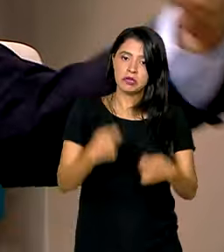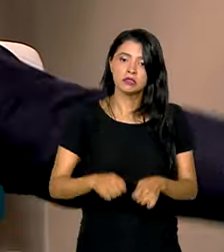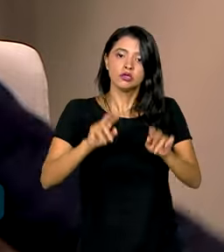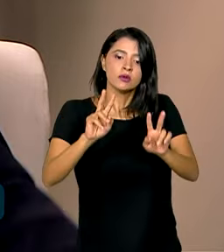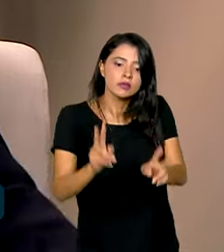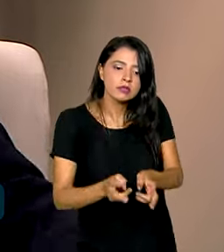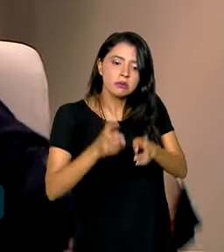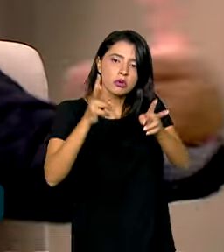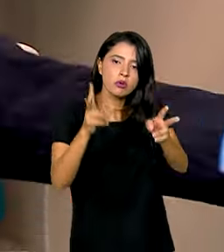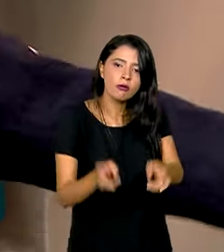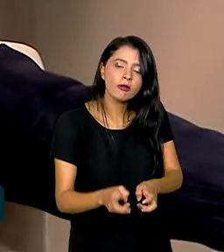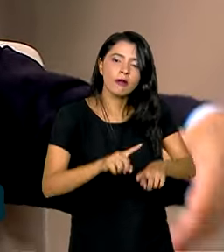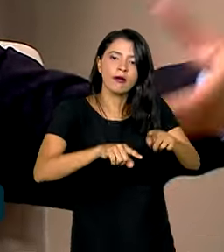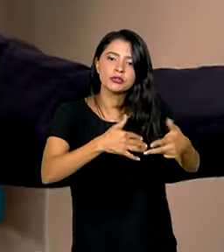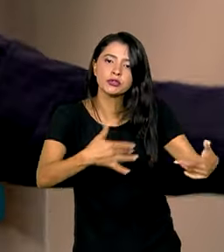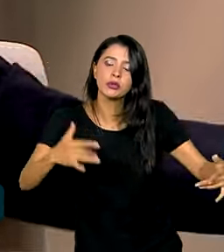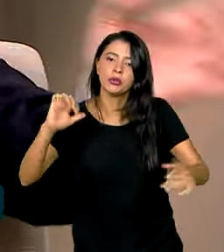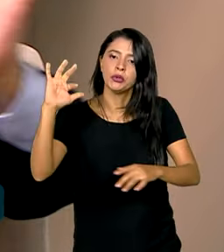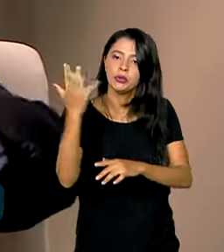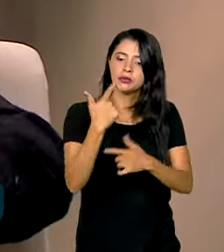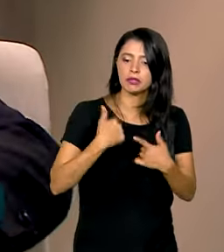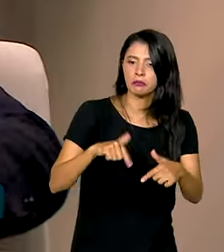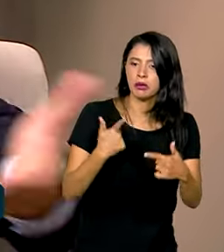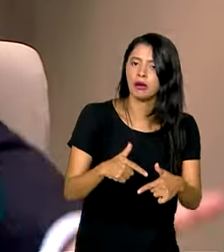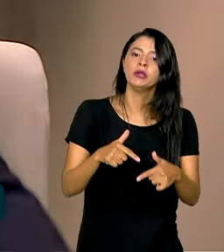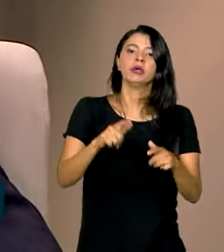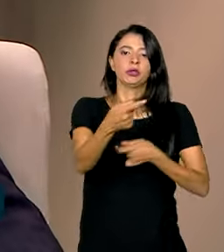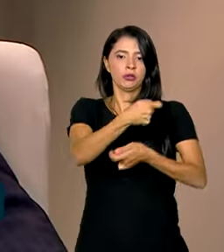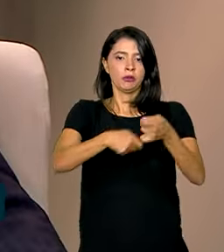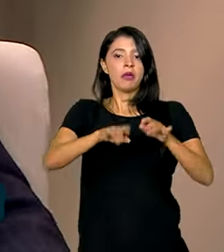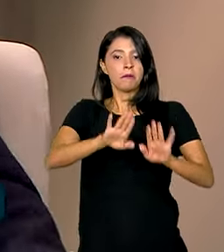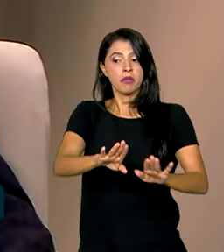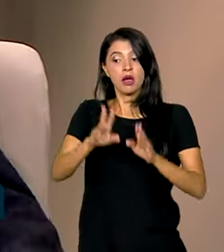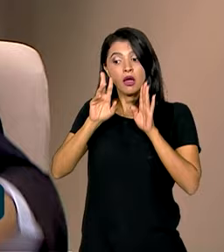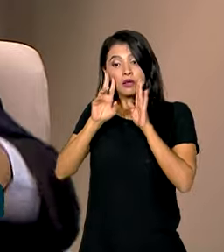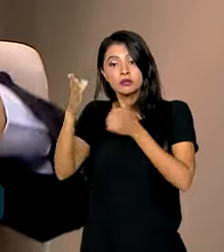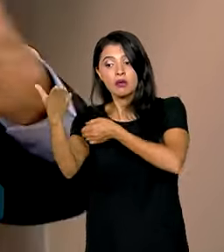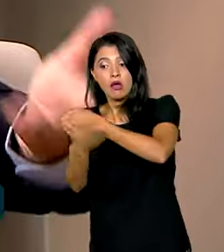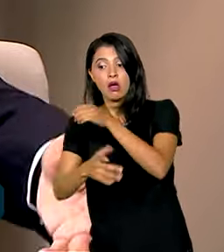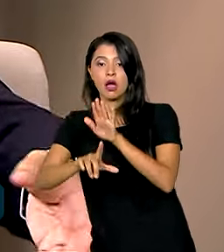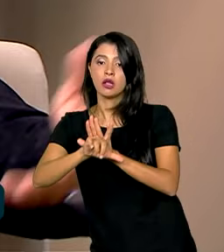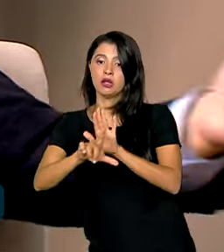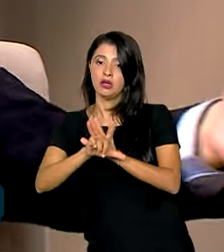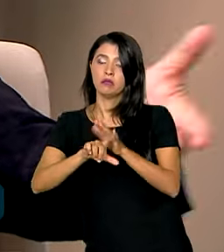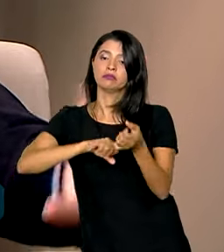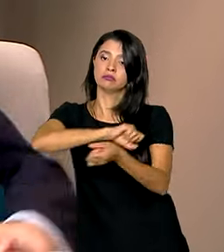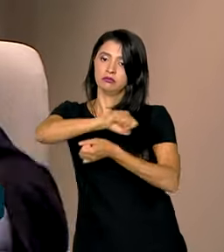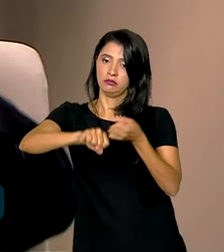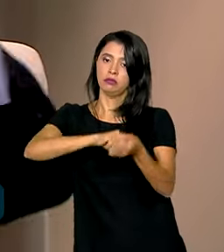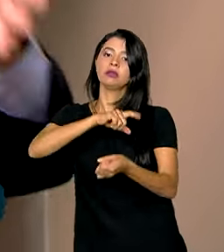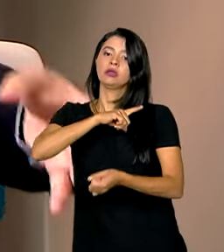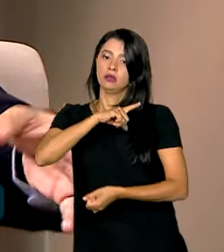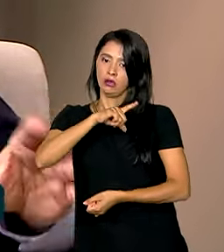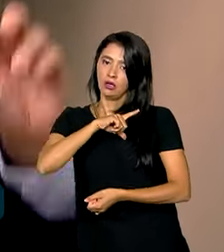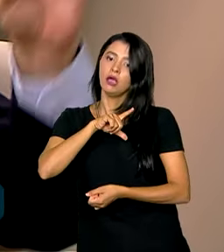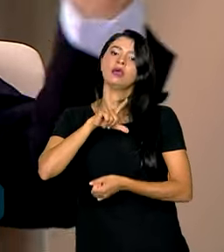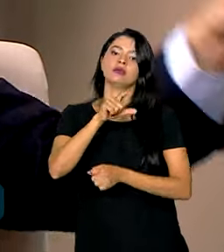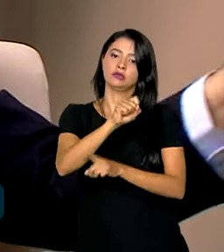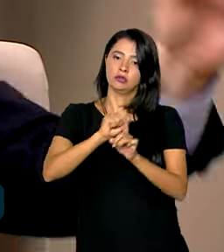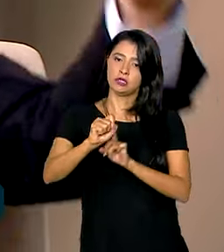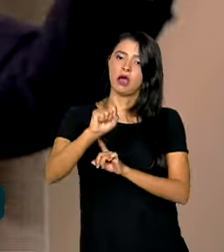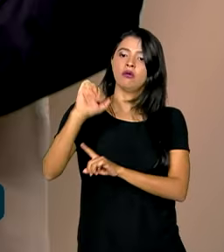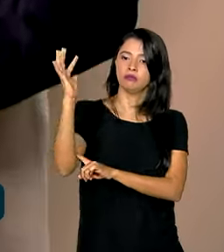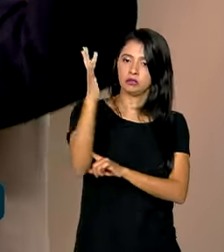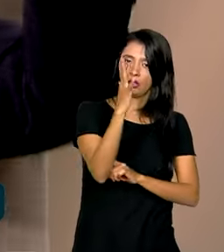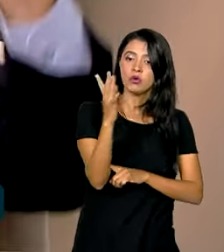economicamente os patrimônios, as atividades, porém, observando a lei, para que haja sustentabilidade social e ambiental. Isso foi retomado,